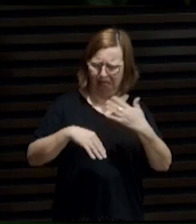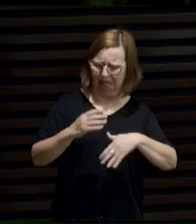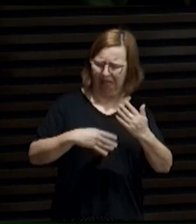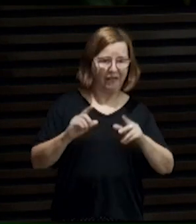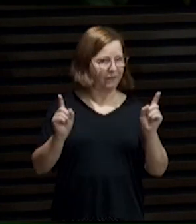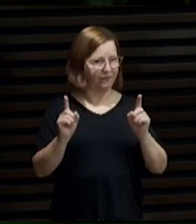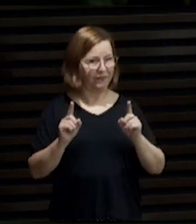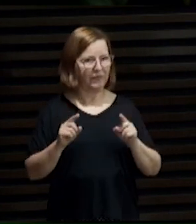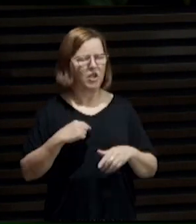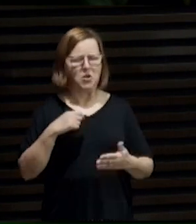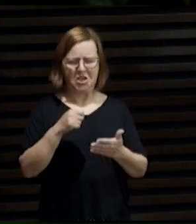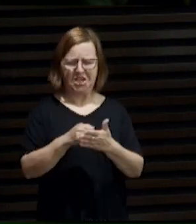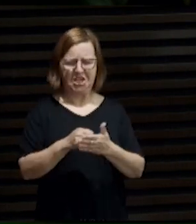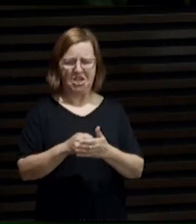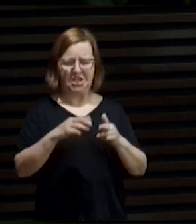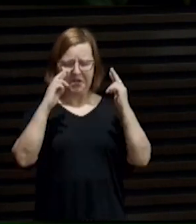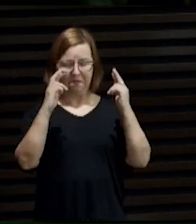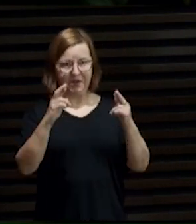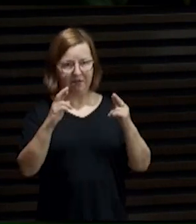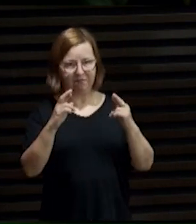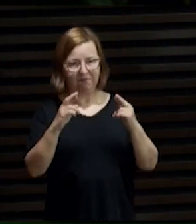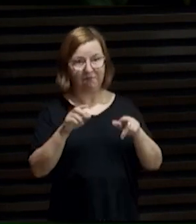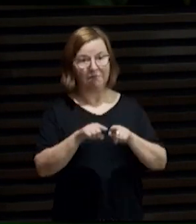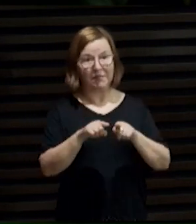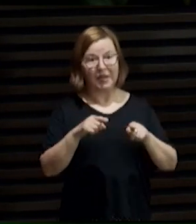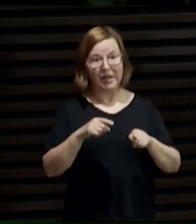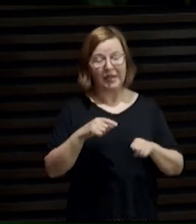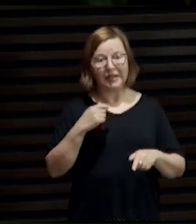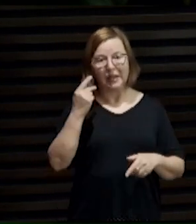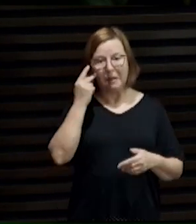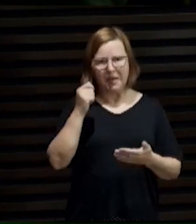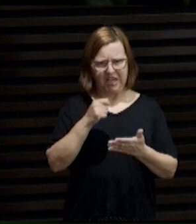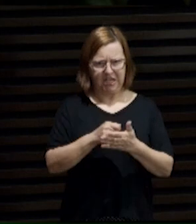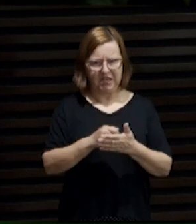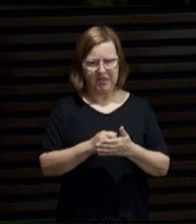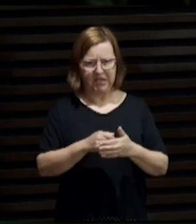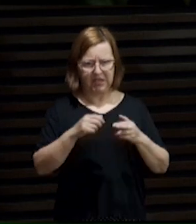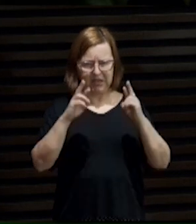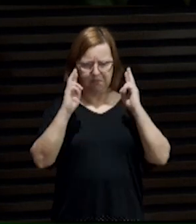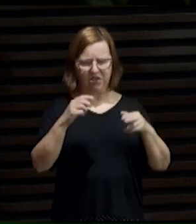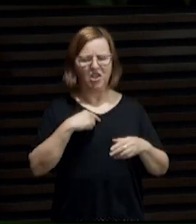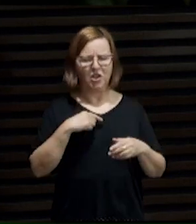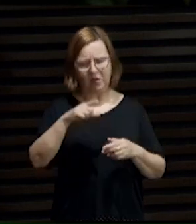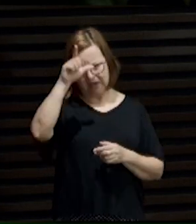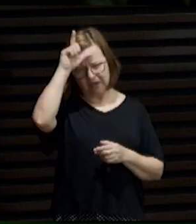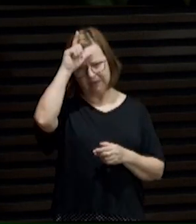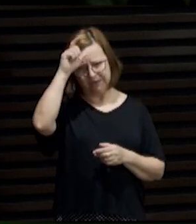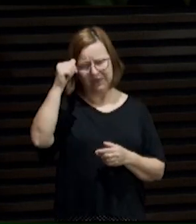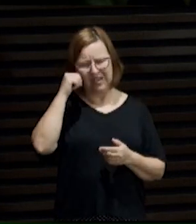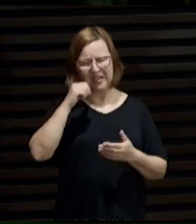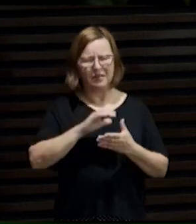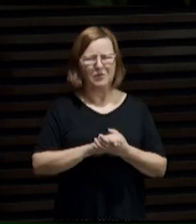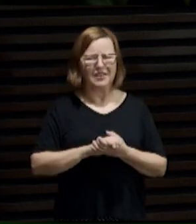Eu vou exigir respeito, mas para exigir respeito, eu vou servir. A esposa está cansada de como as coisas têm